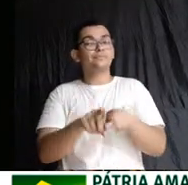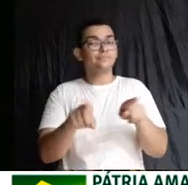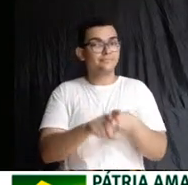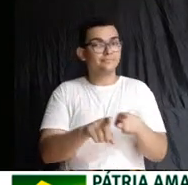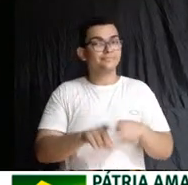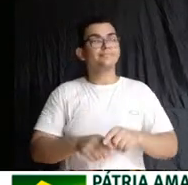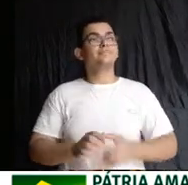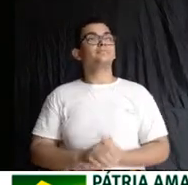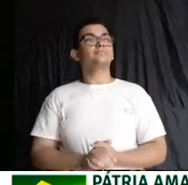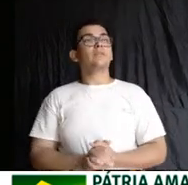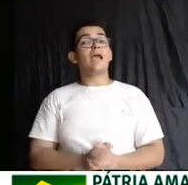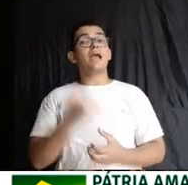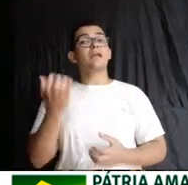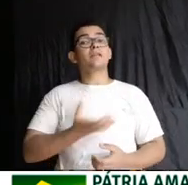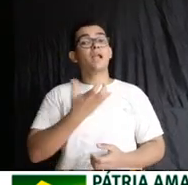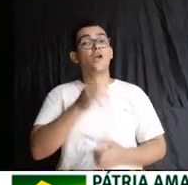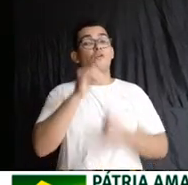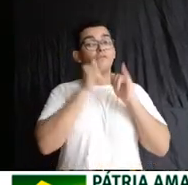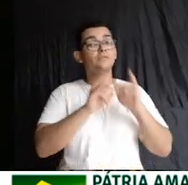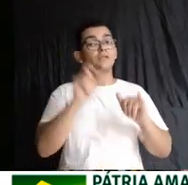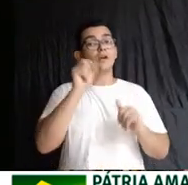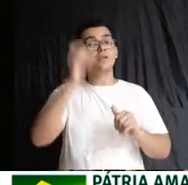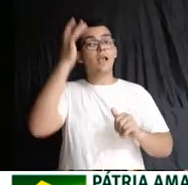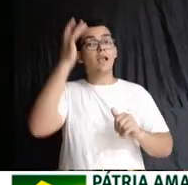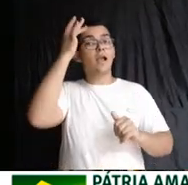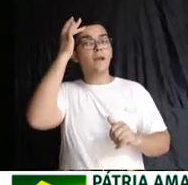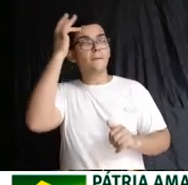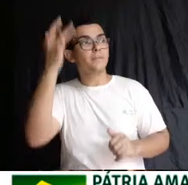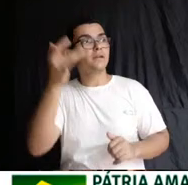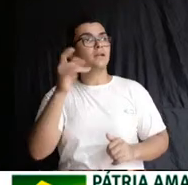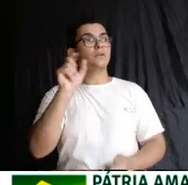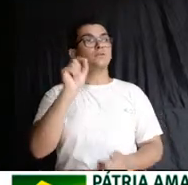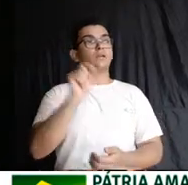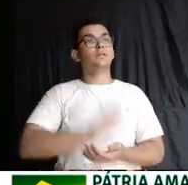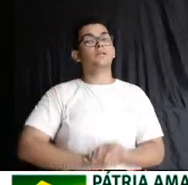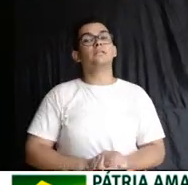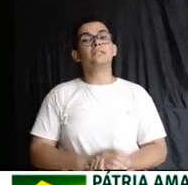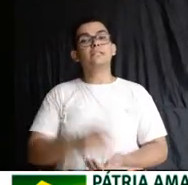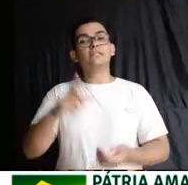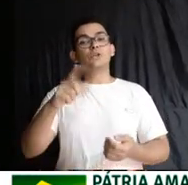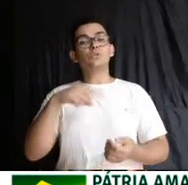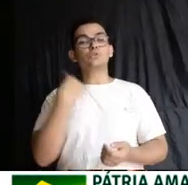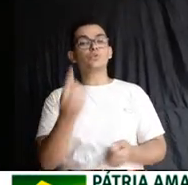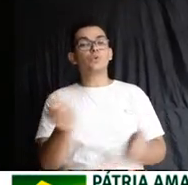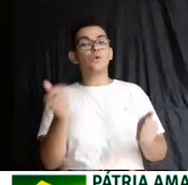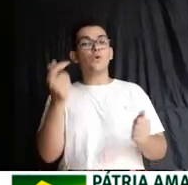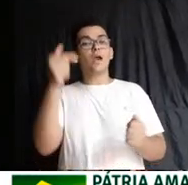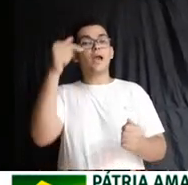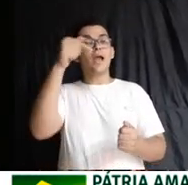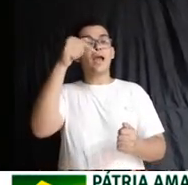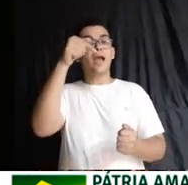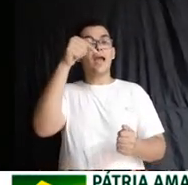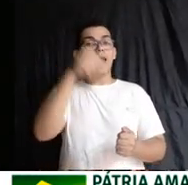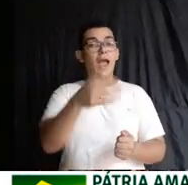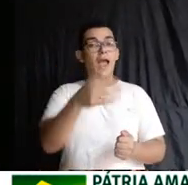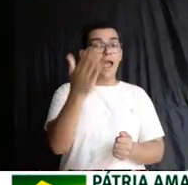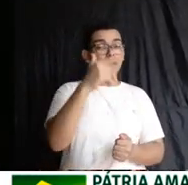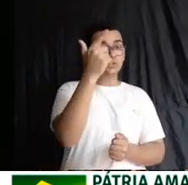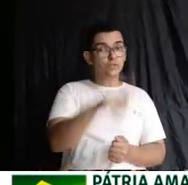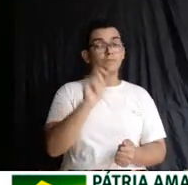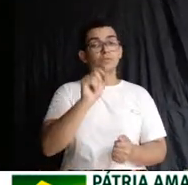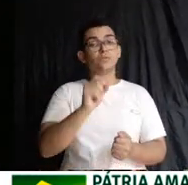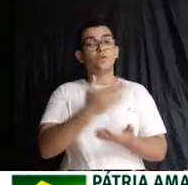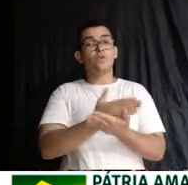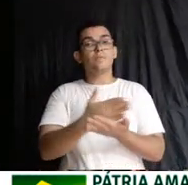Quero avisar você que amanhã, já estamos já chegando ao final da nossa live, amanhã vamos estar de volta aqui com você a partir das